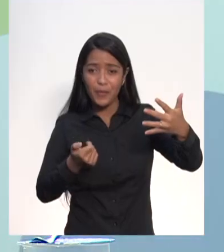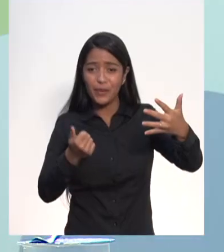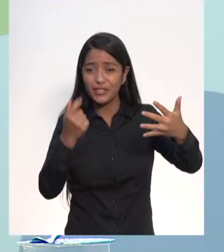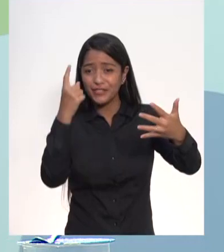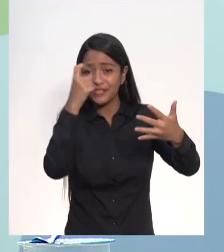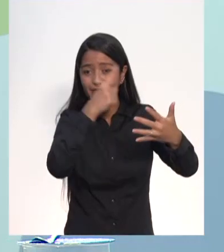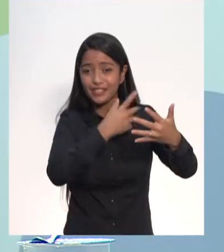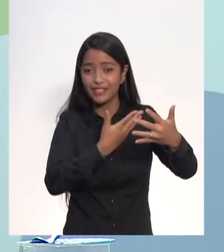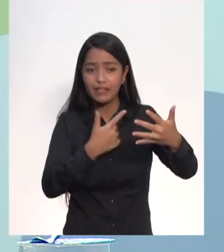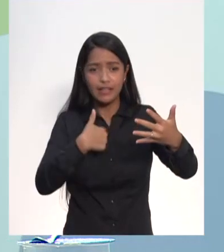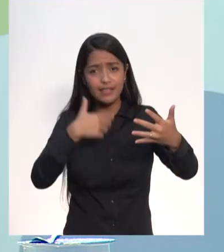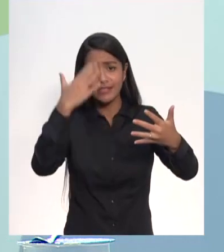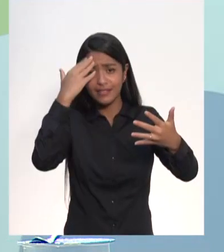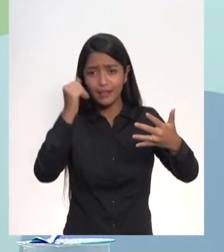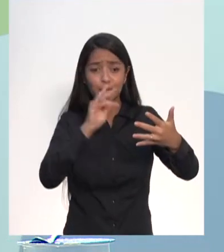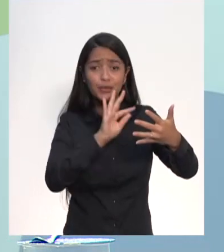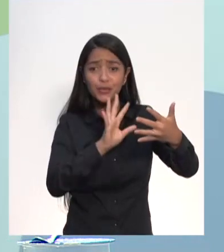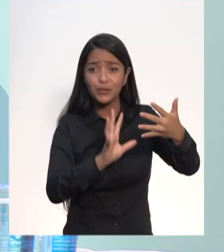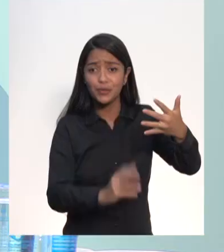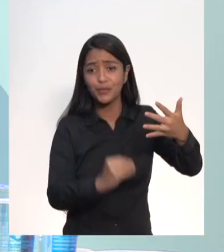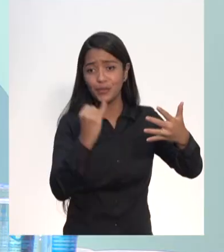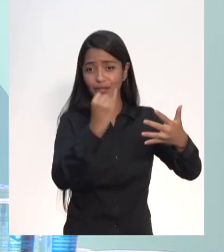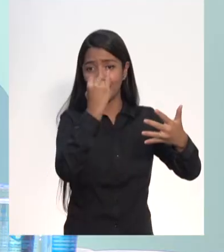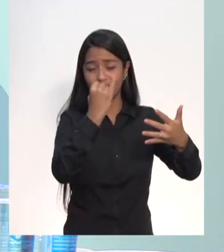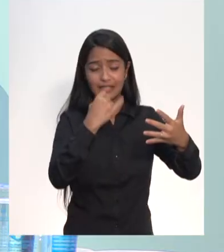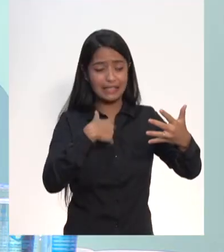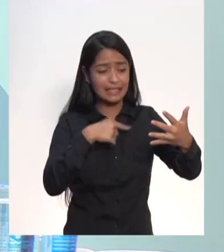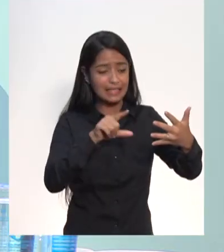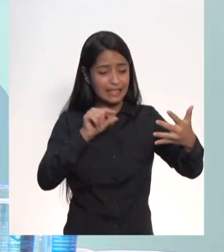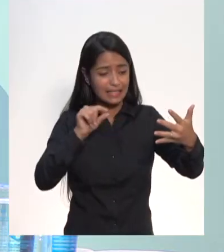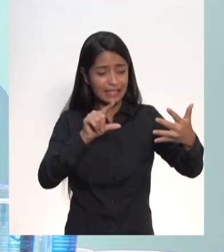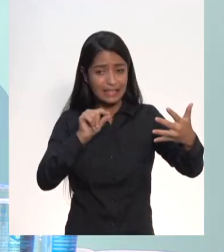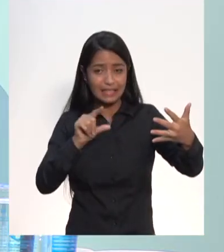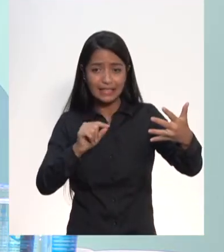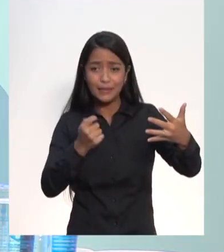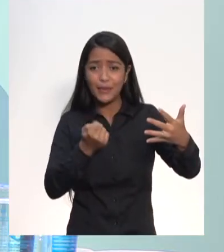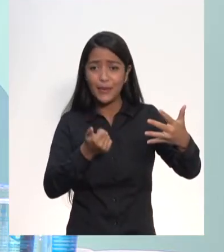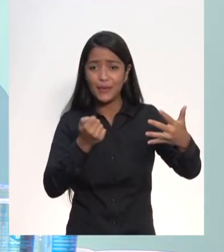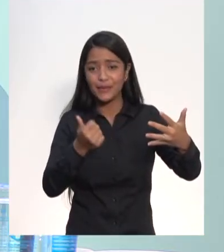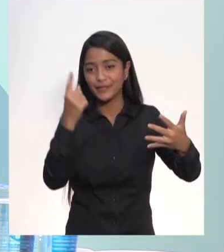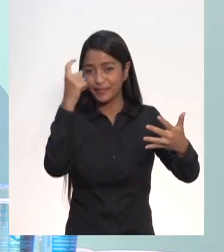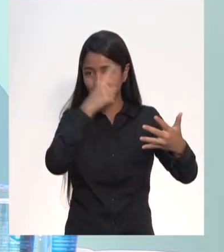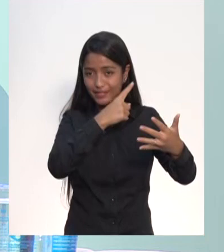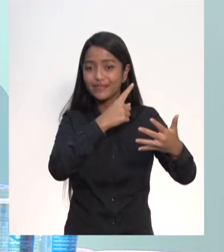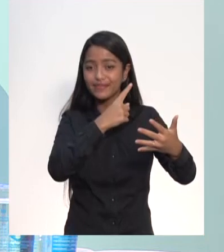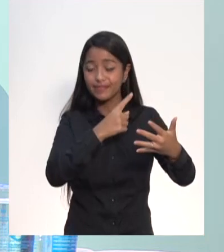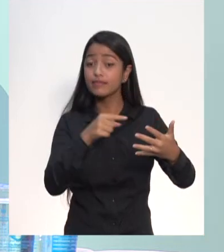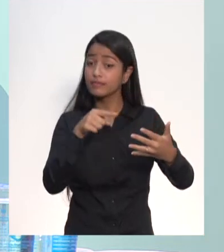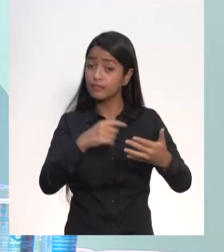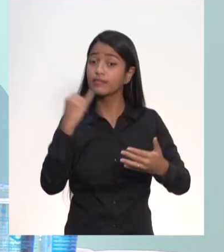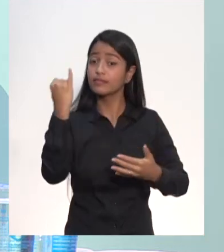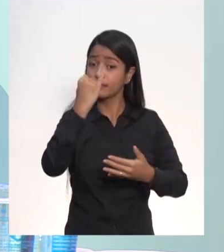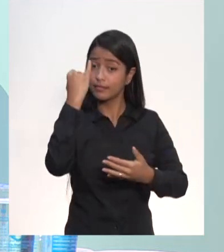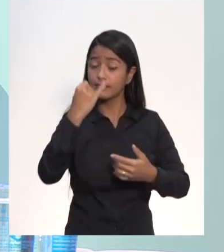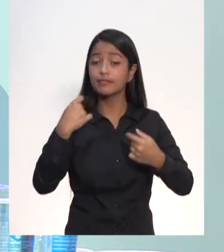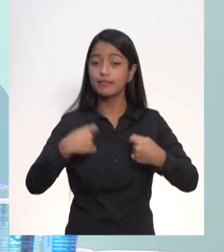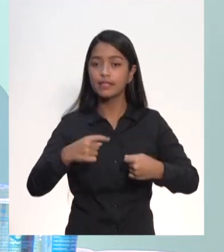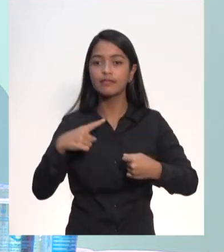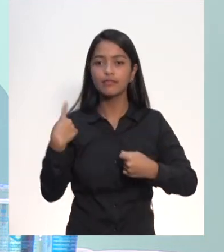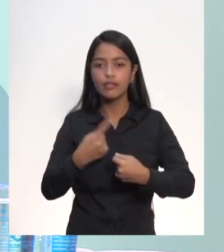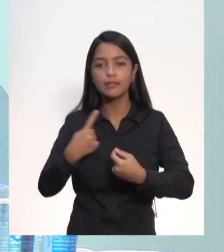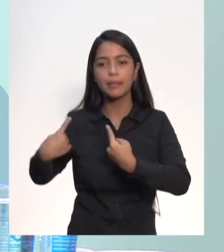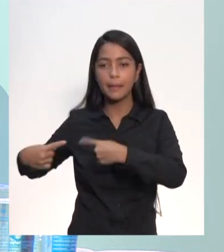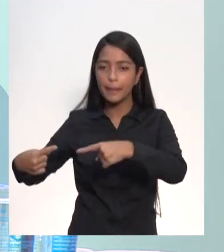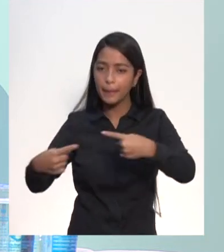que é muito importante, né? Então, isso também é um aspecto muito relevante que deve ser abordado, deve ser comentado, e